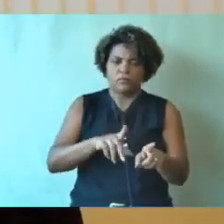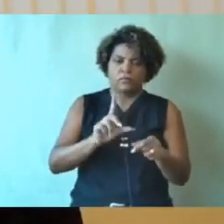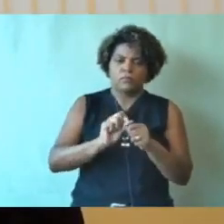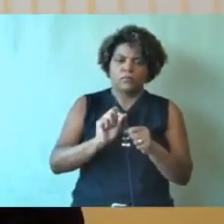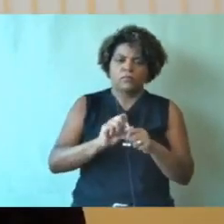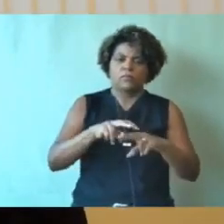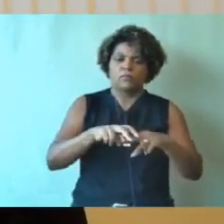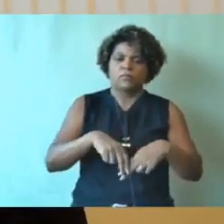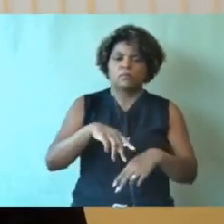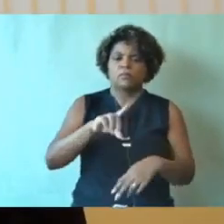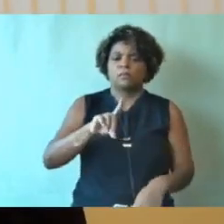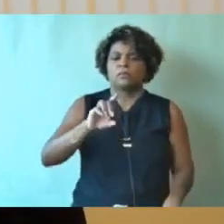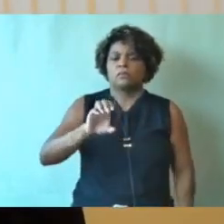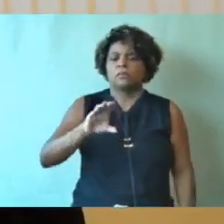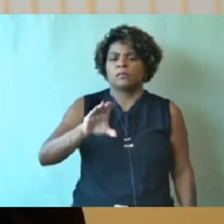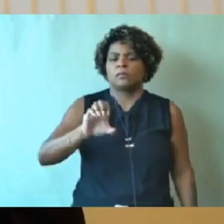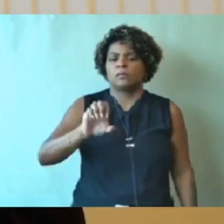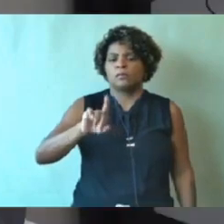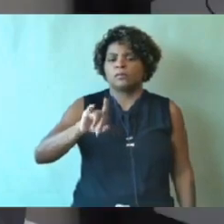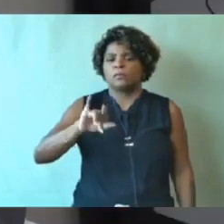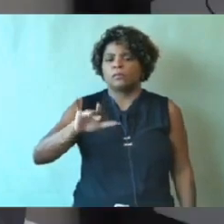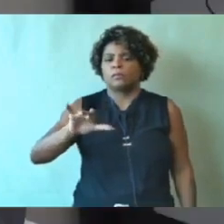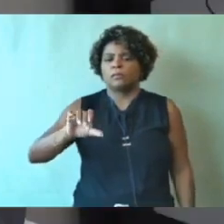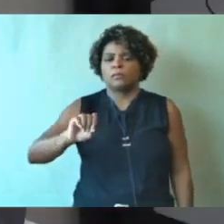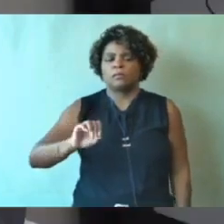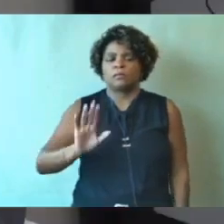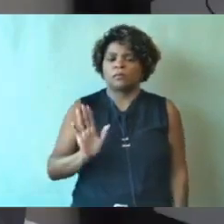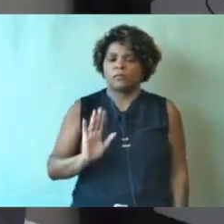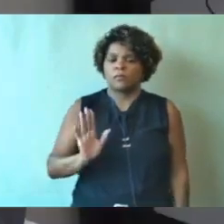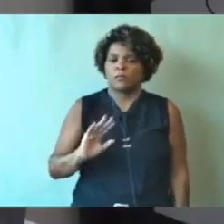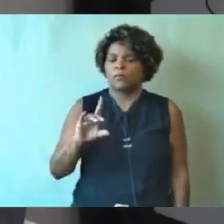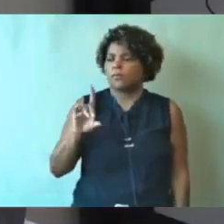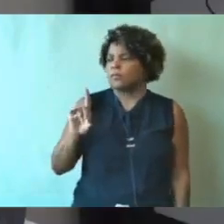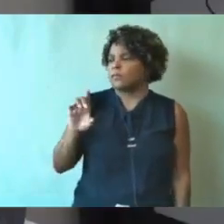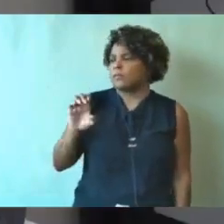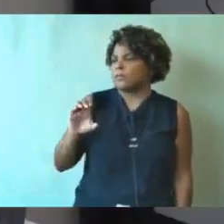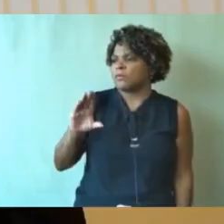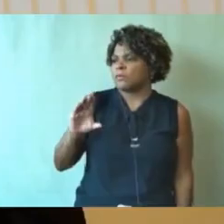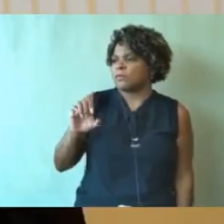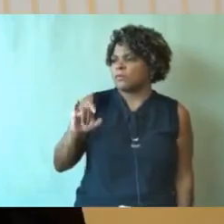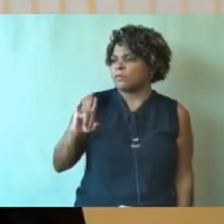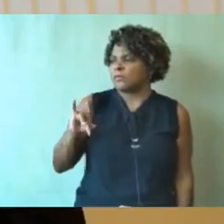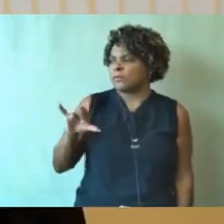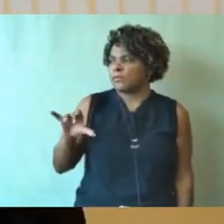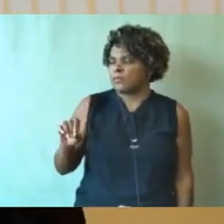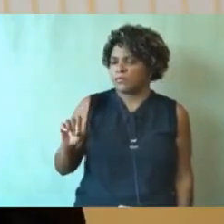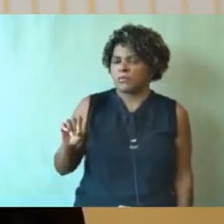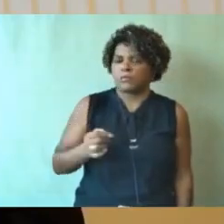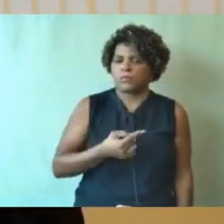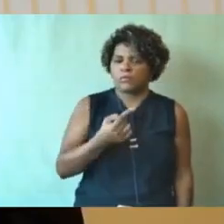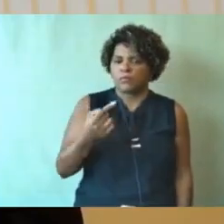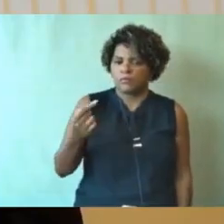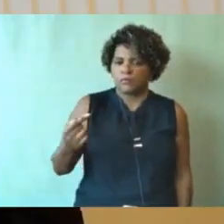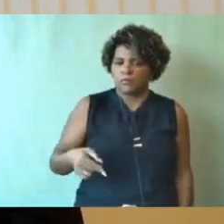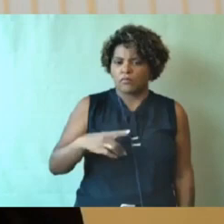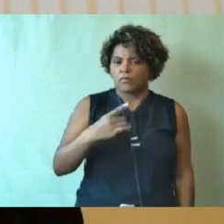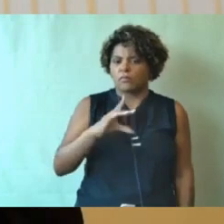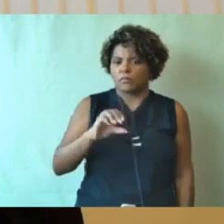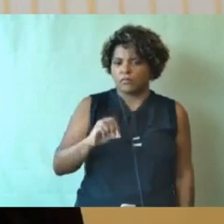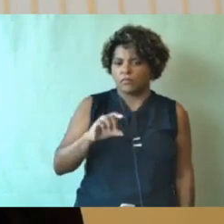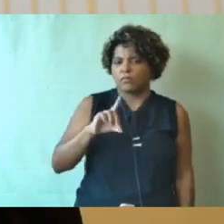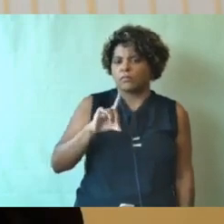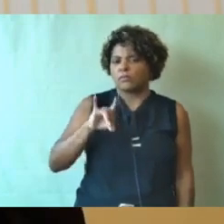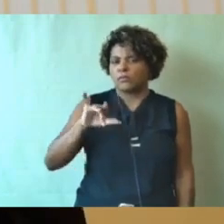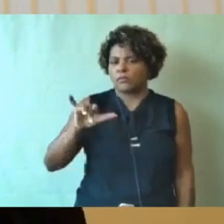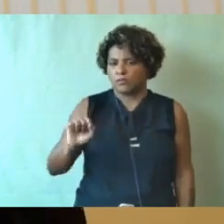por decêndio, não é por mês. Ah, não é por mês? É por decêndio. Então, a cada 10 dias faz o recálculo? A cada 10 dias